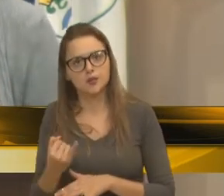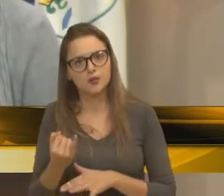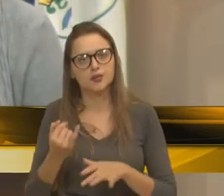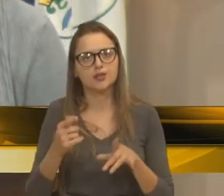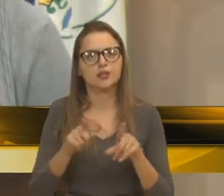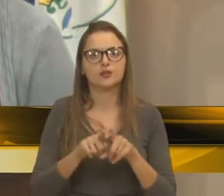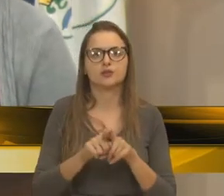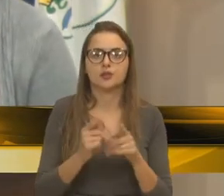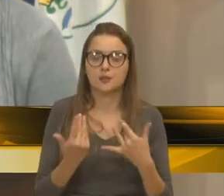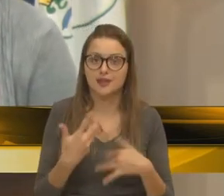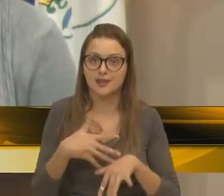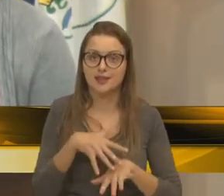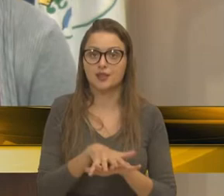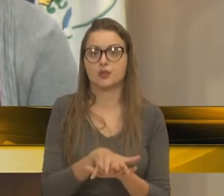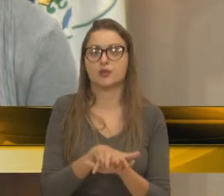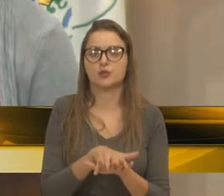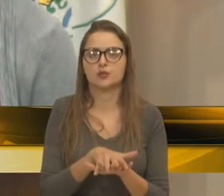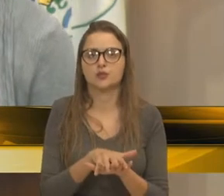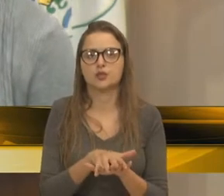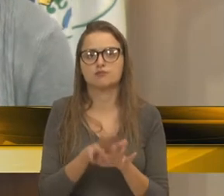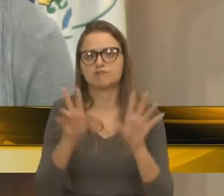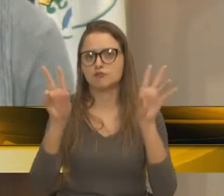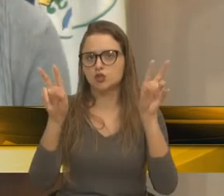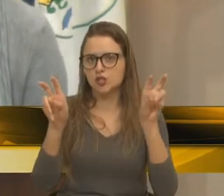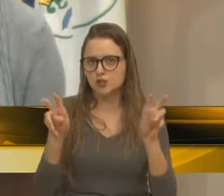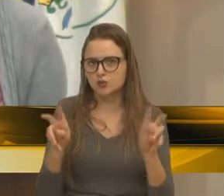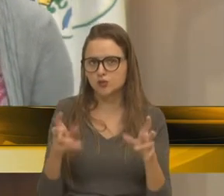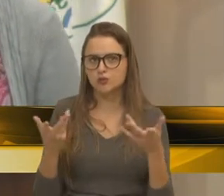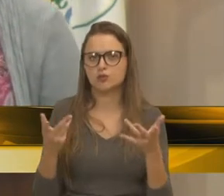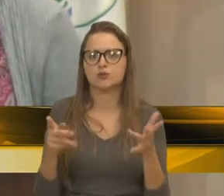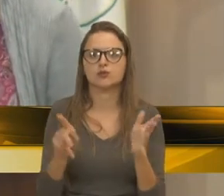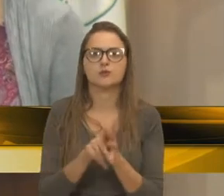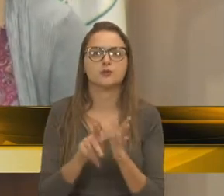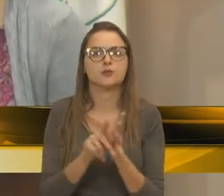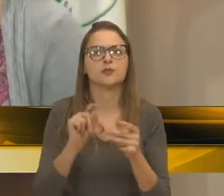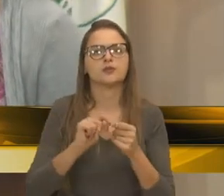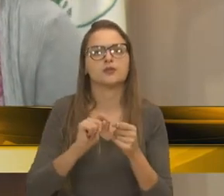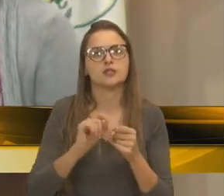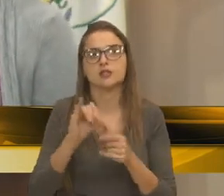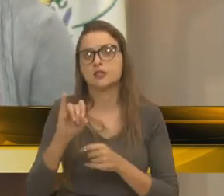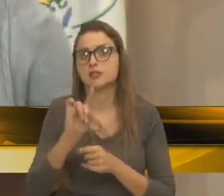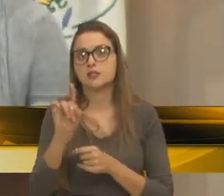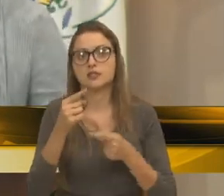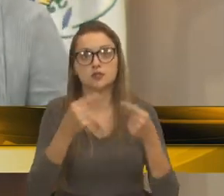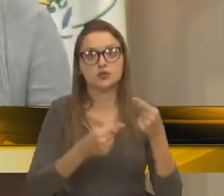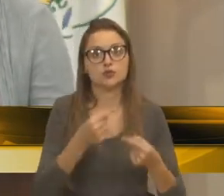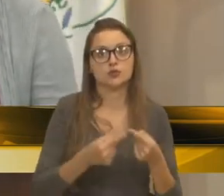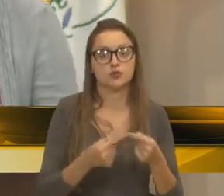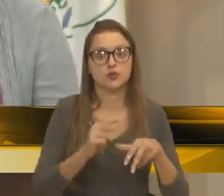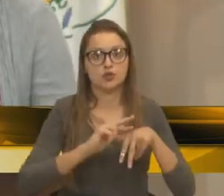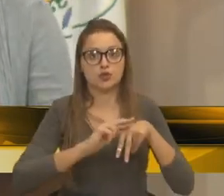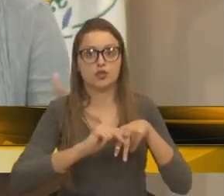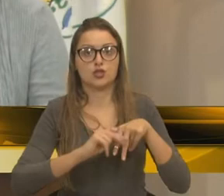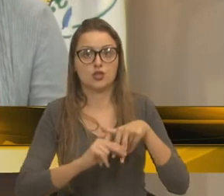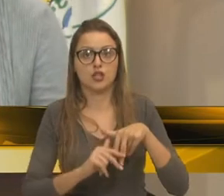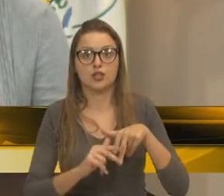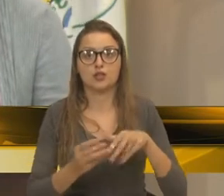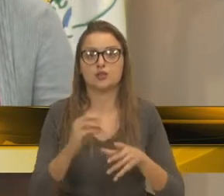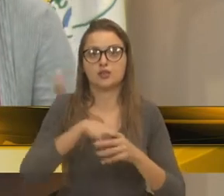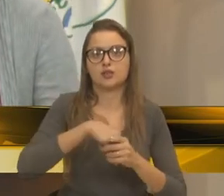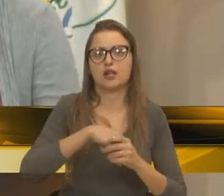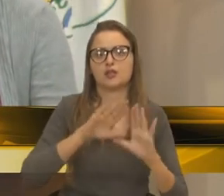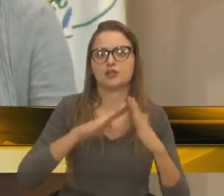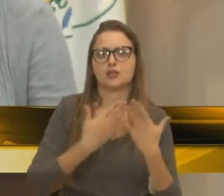de inclusão, de temas que acabam fazendo que, quando não se debate a questão de gênero nas escolas, acaba ocorrendo uma